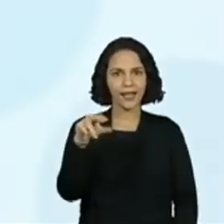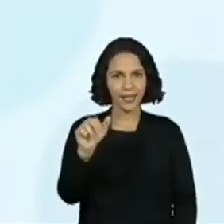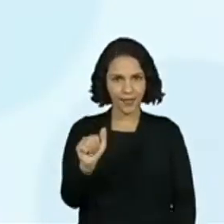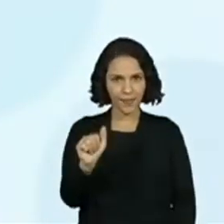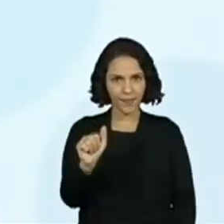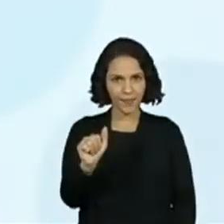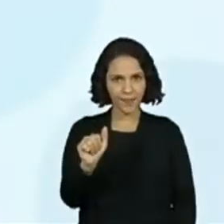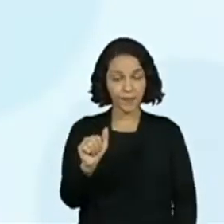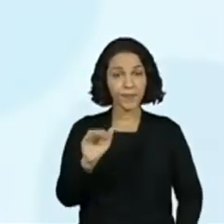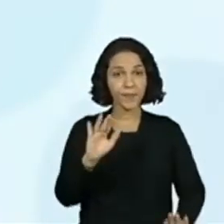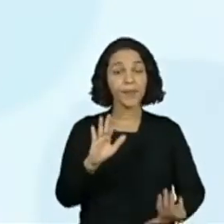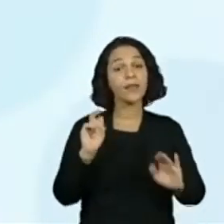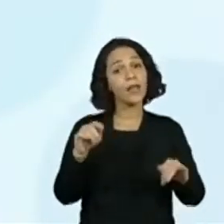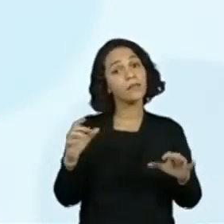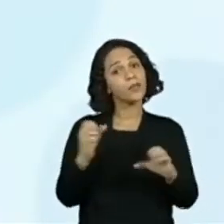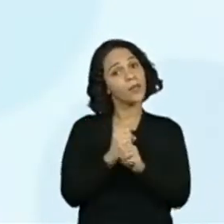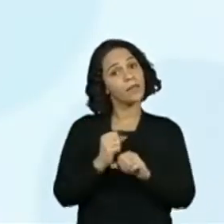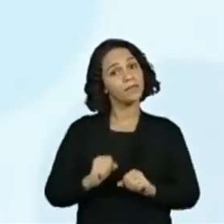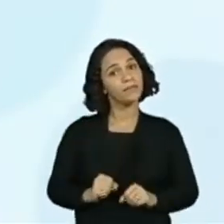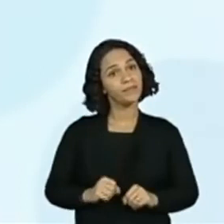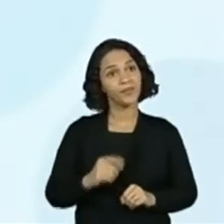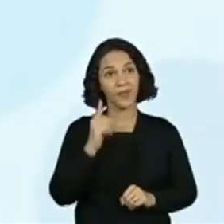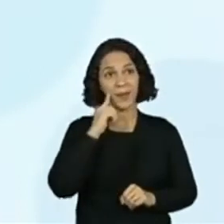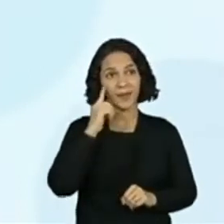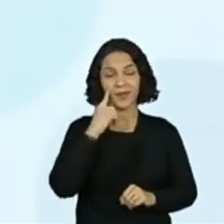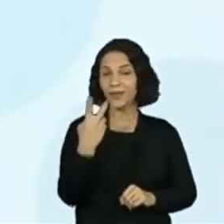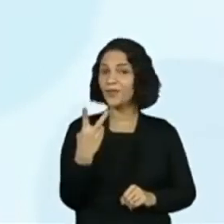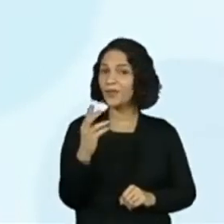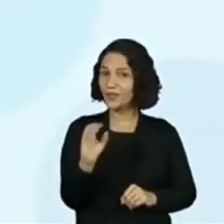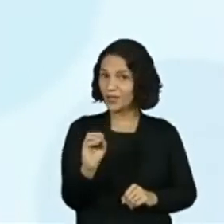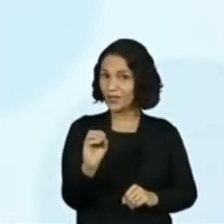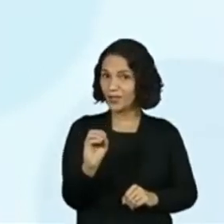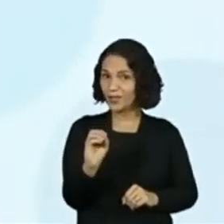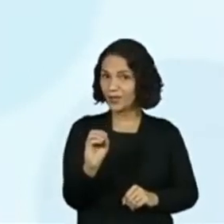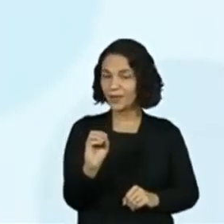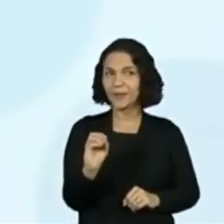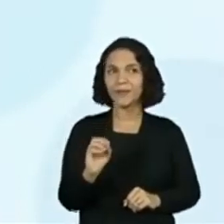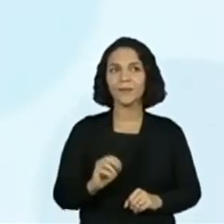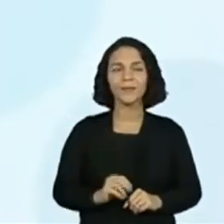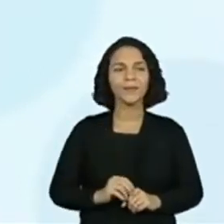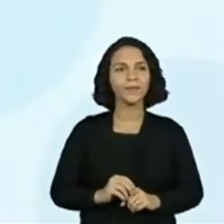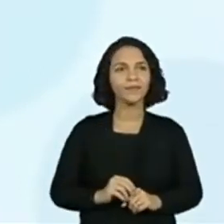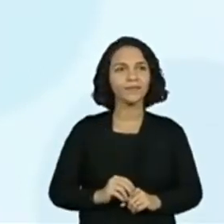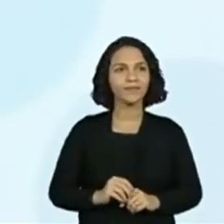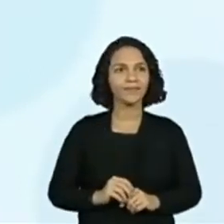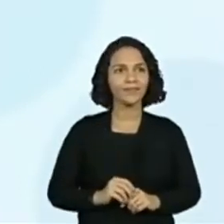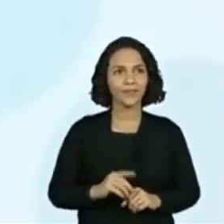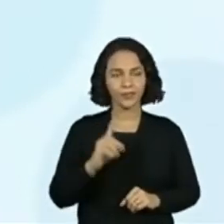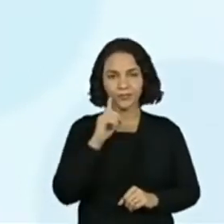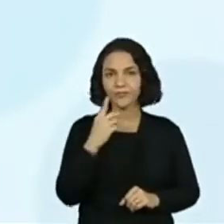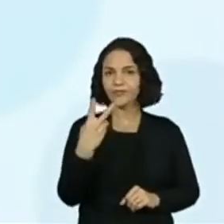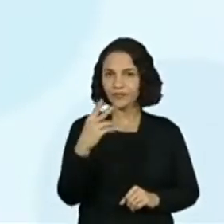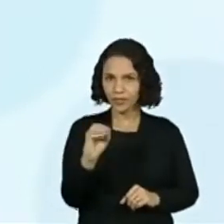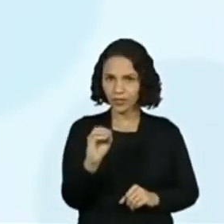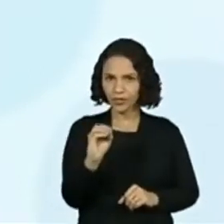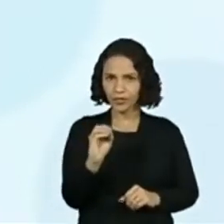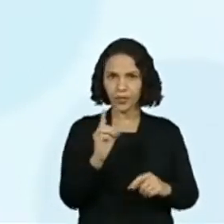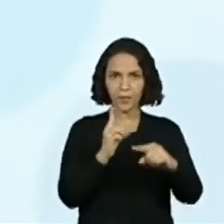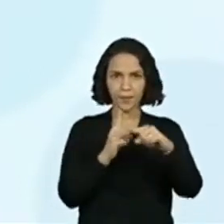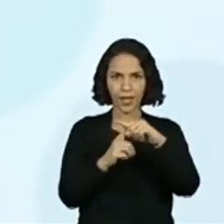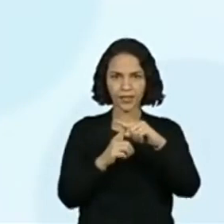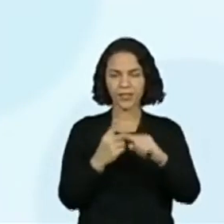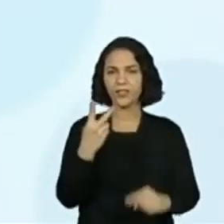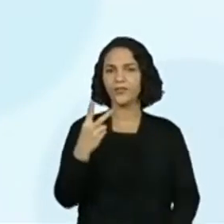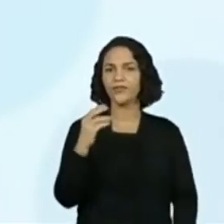Então, eu já posso somar as dezenas. 20. Vou pegar outra cor. Uhum. 20 mais